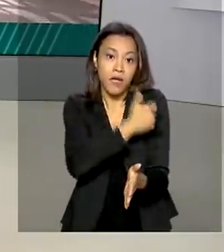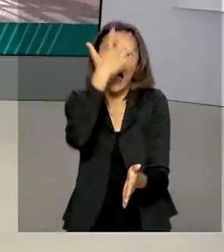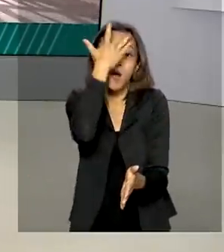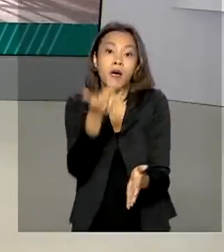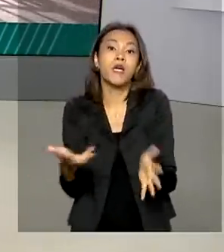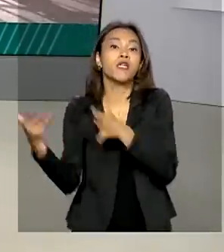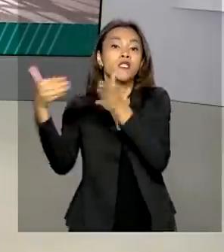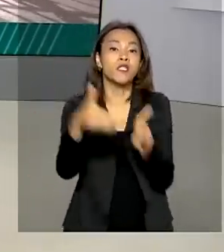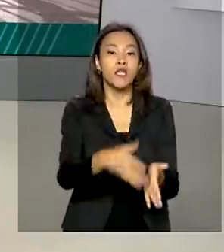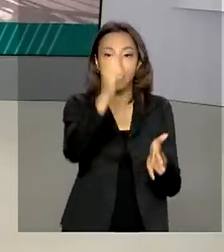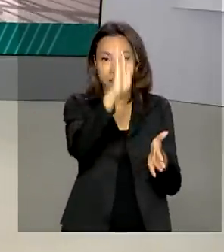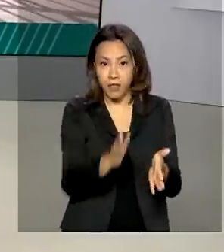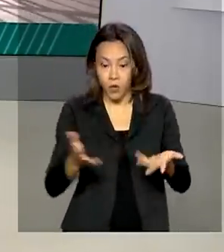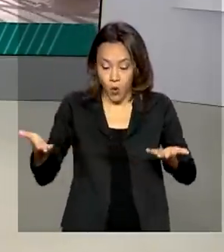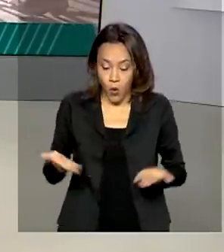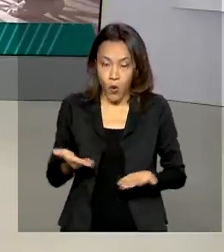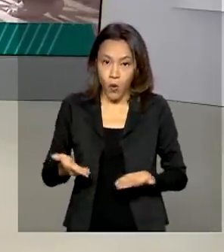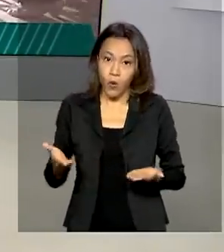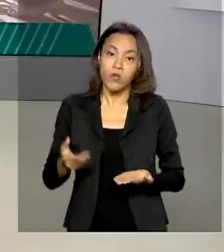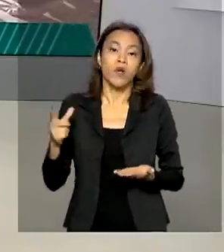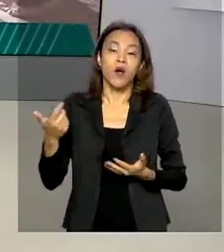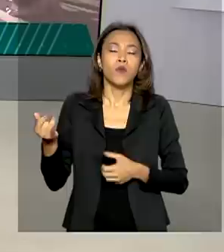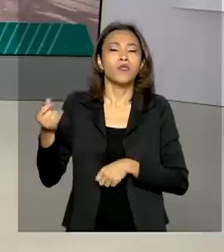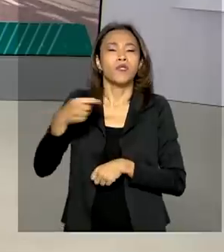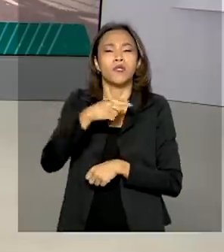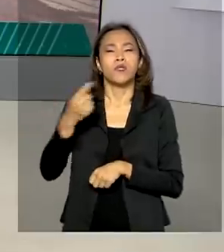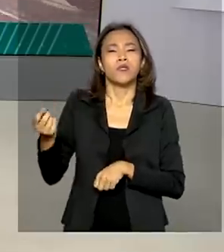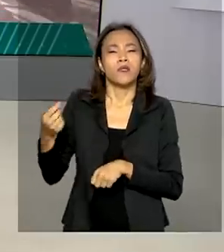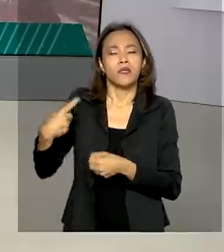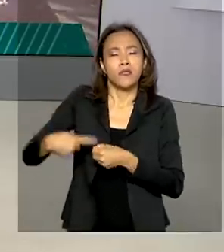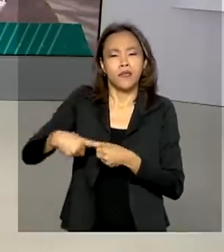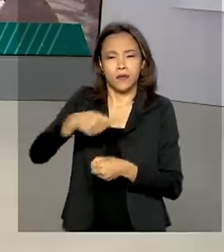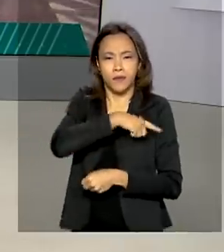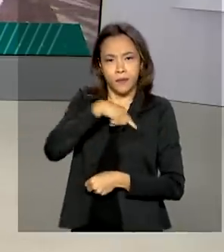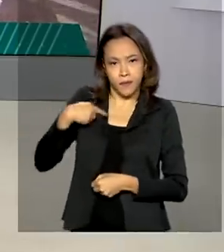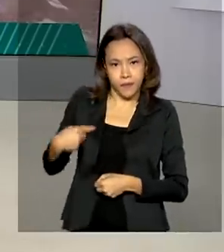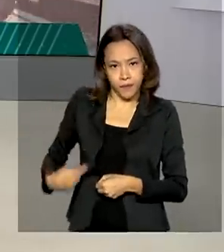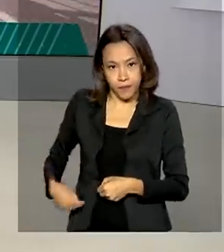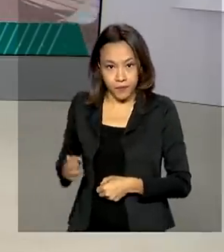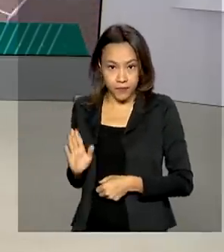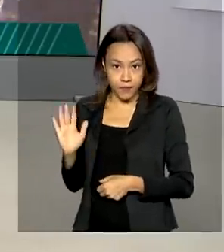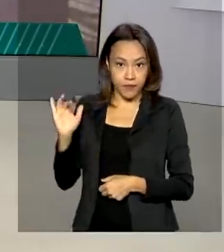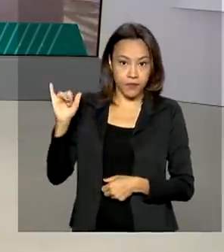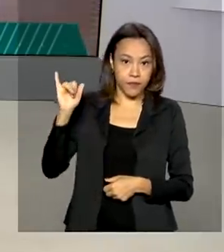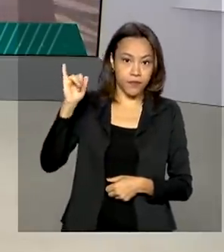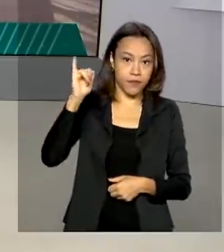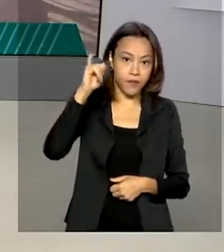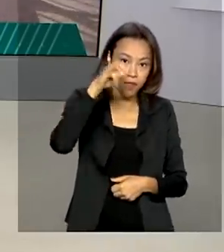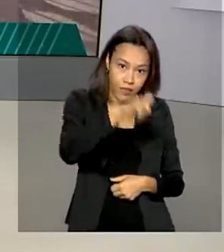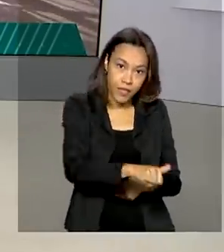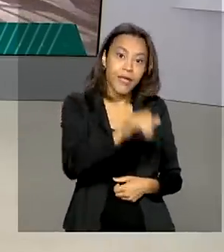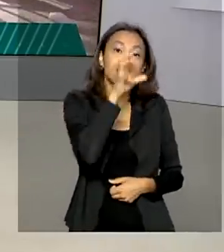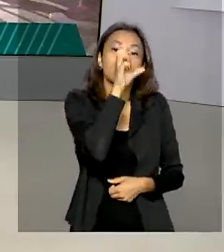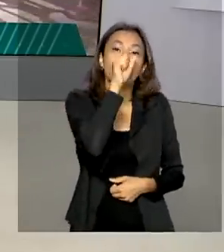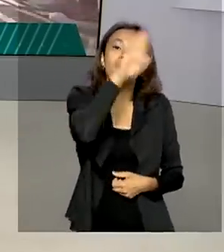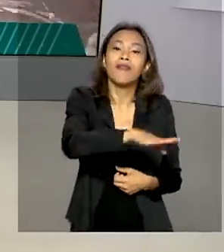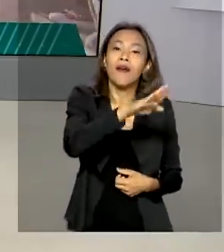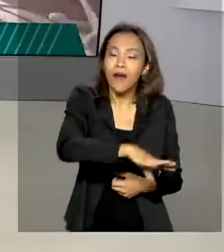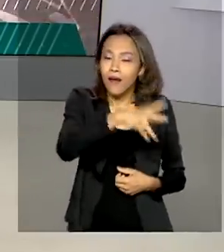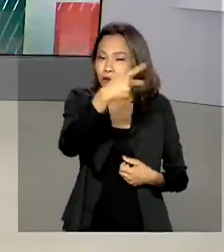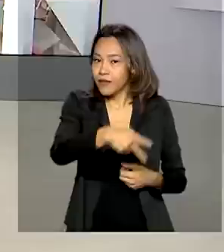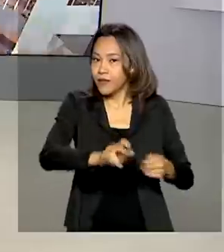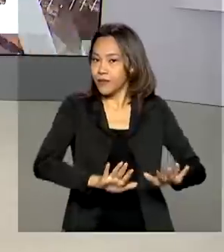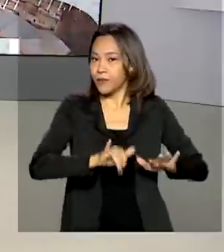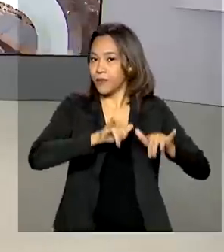Brasil. O voo sai hoje de Xangai, na China, e tem previsão de chegada no fim da tarde deste sábado no aeroporto Galeão, no